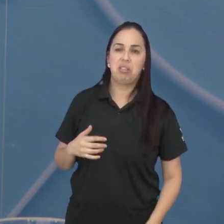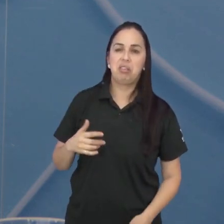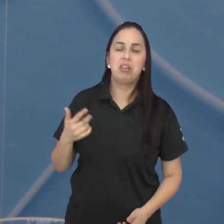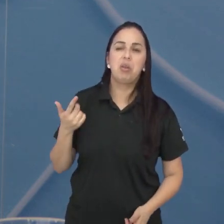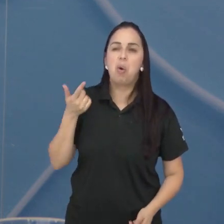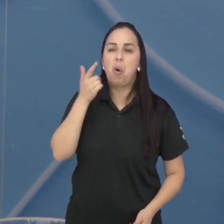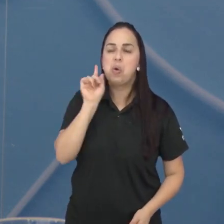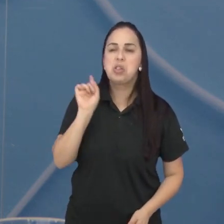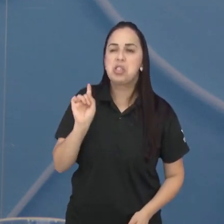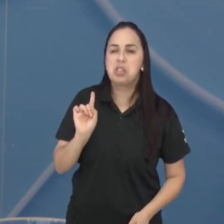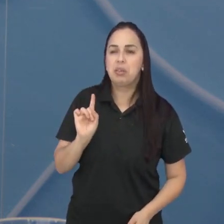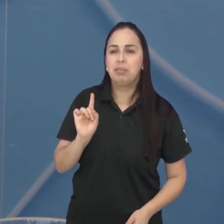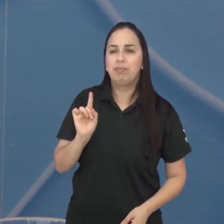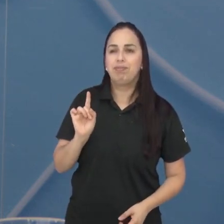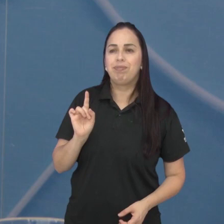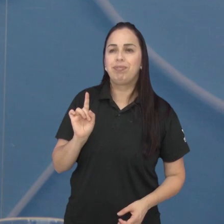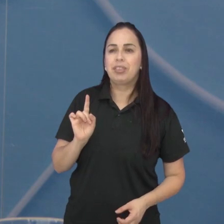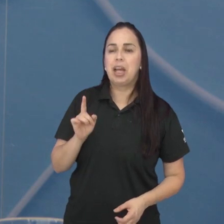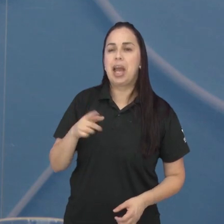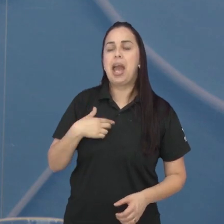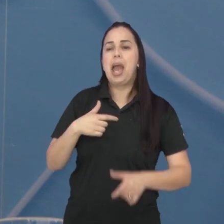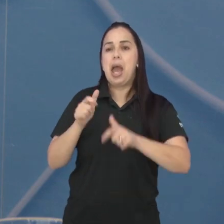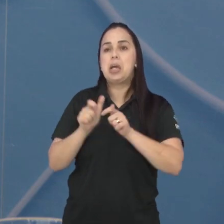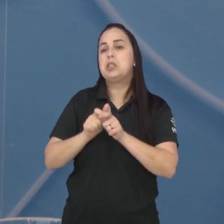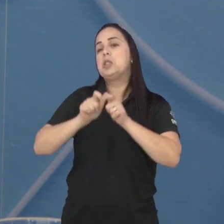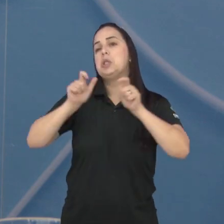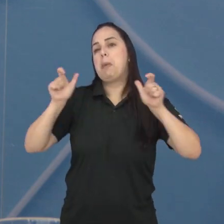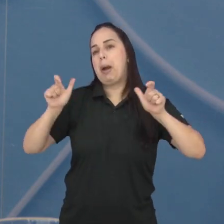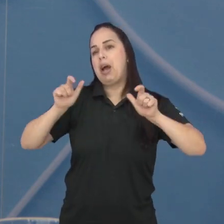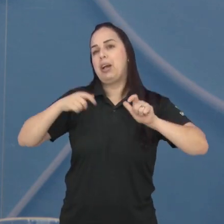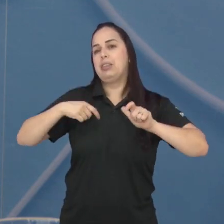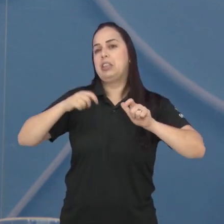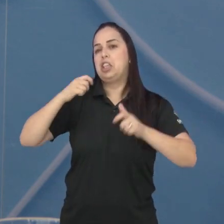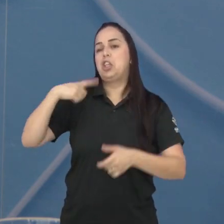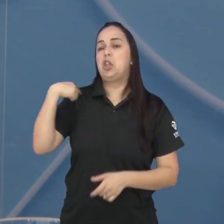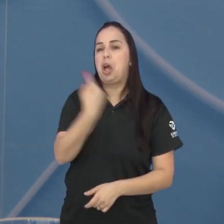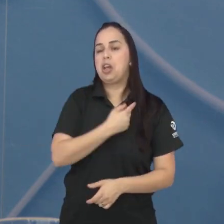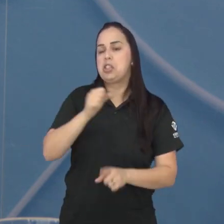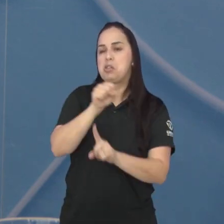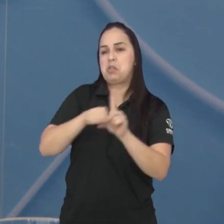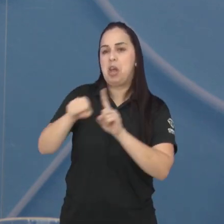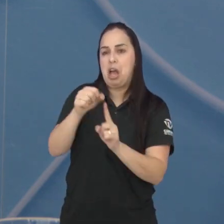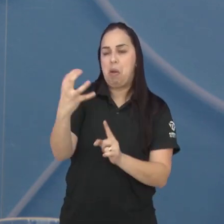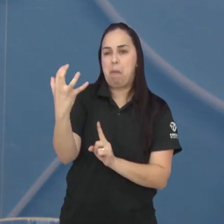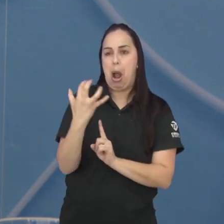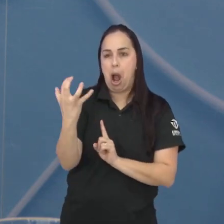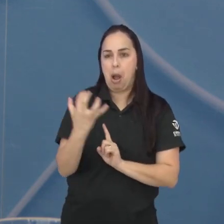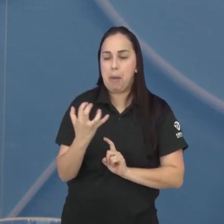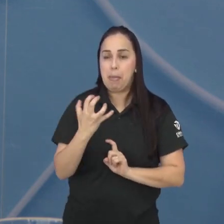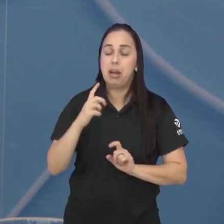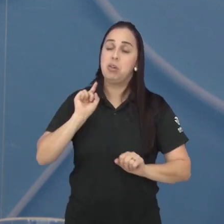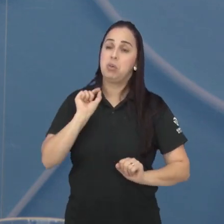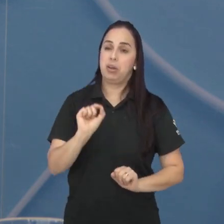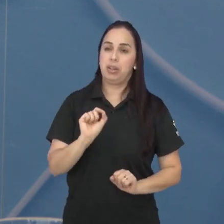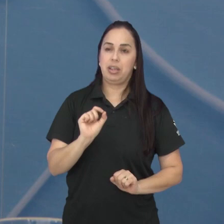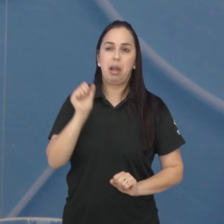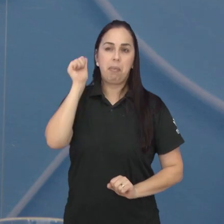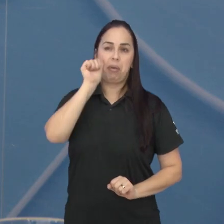uma questão, né, mais ampla, que a gente vive sob pressão nesse sentido, para que as mulheres